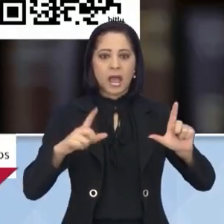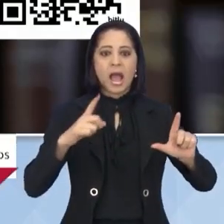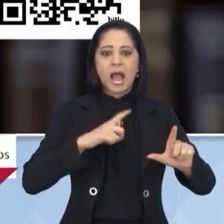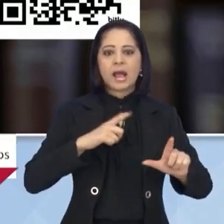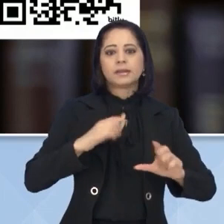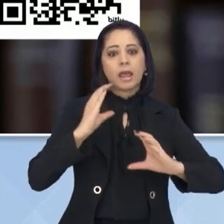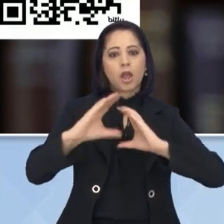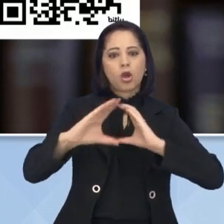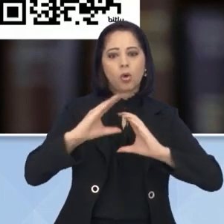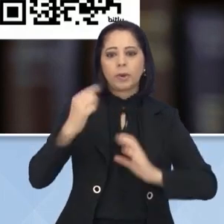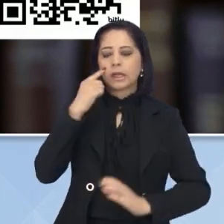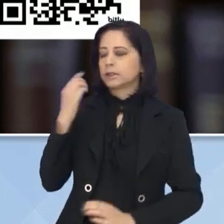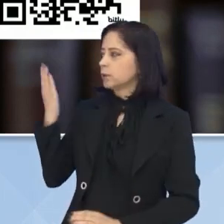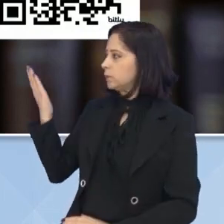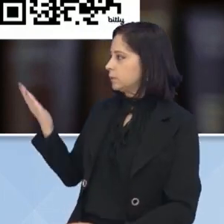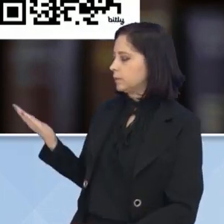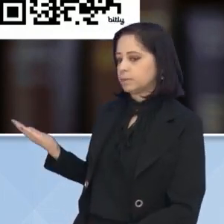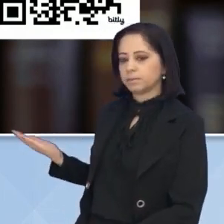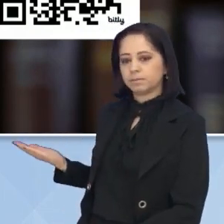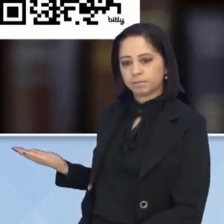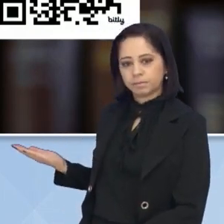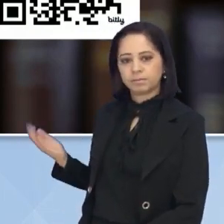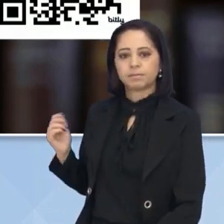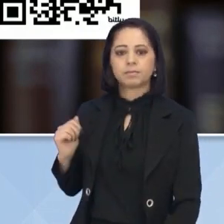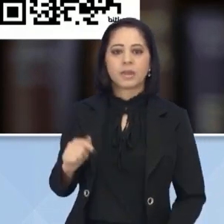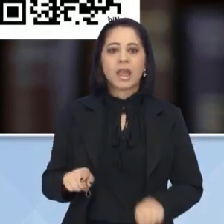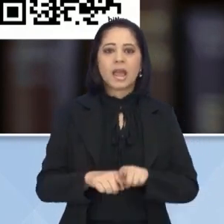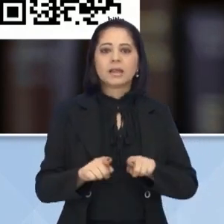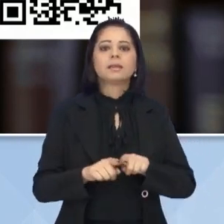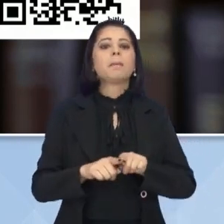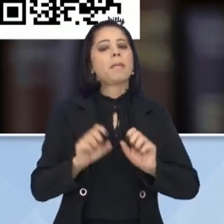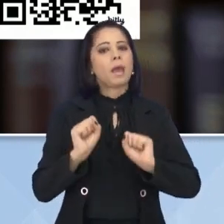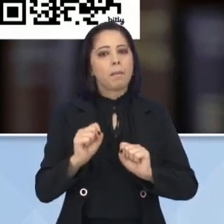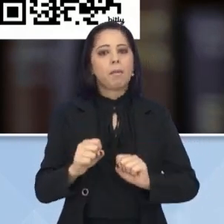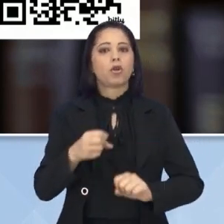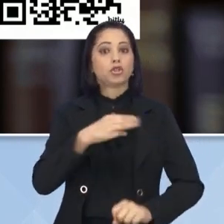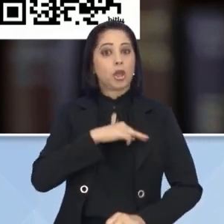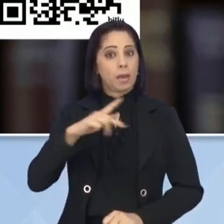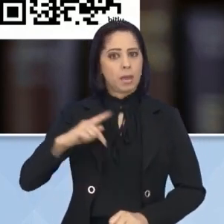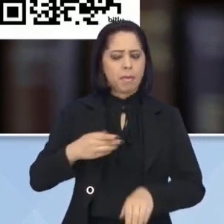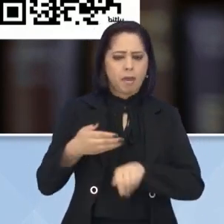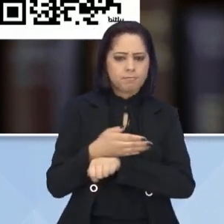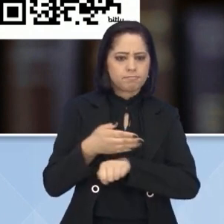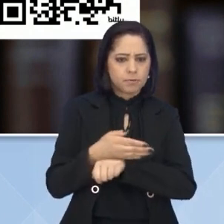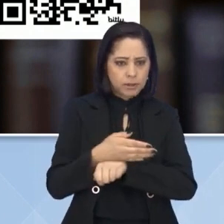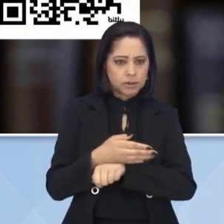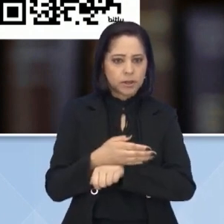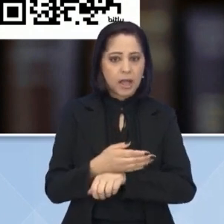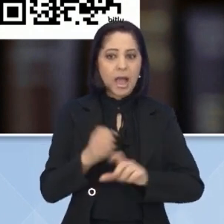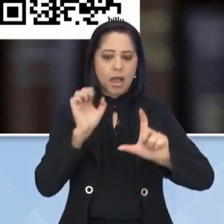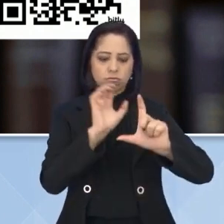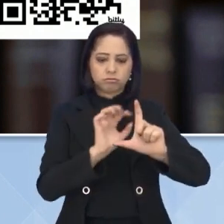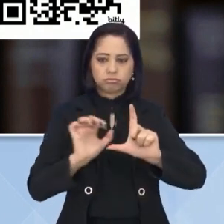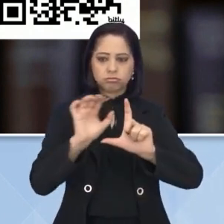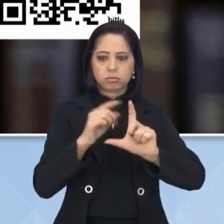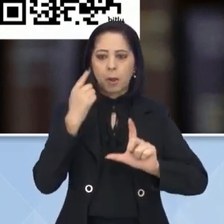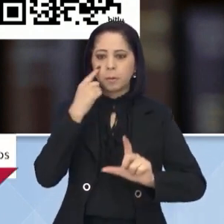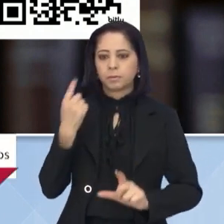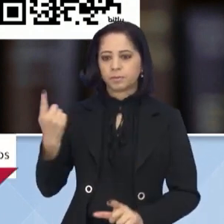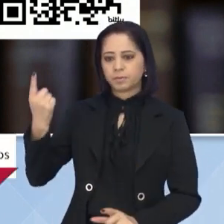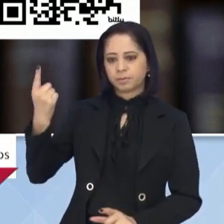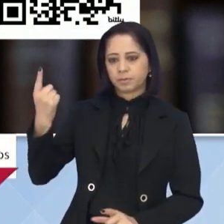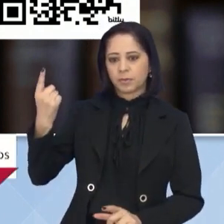canais de comunicação os canais de acesso ao Ministério Público de contas e por meio desse carr code é possível